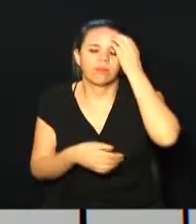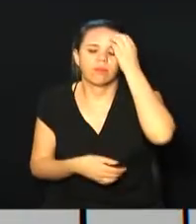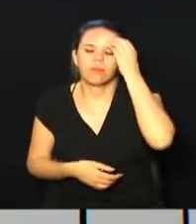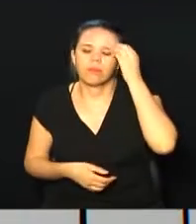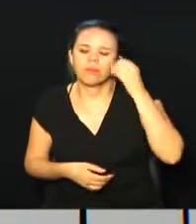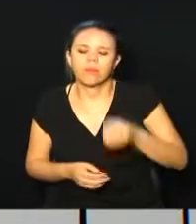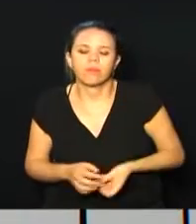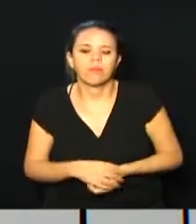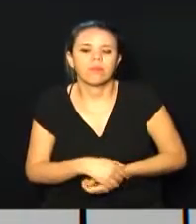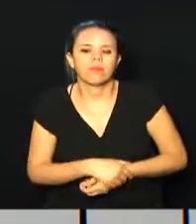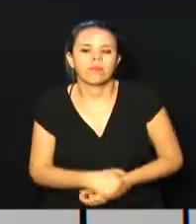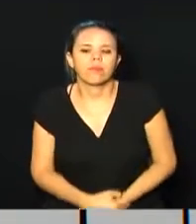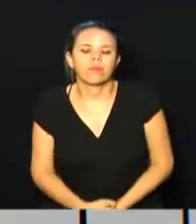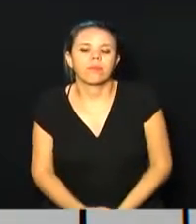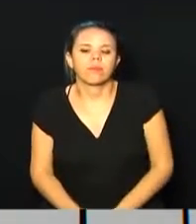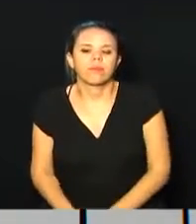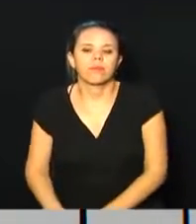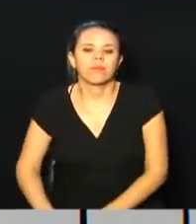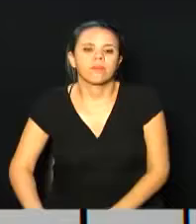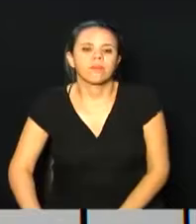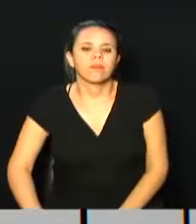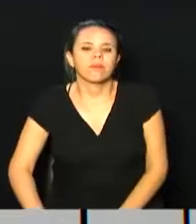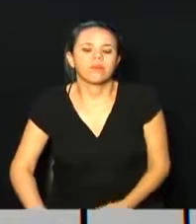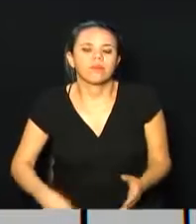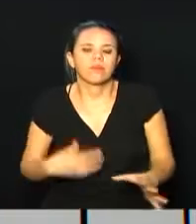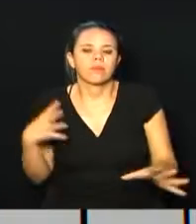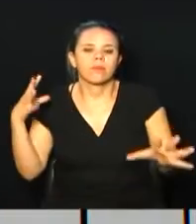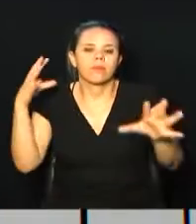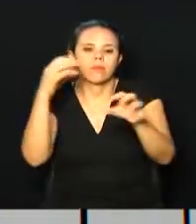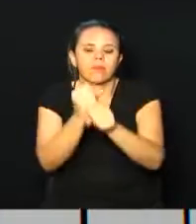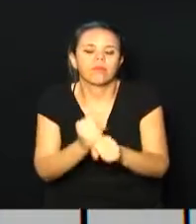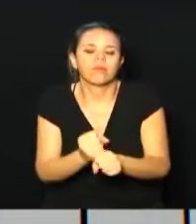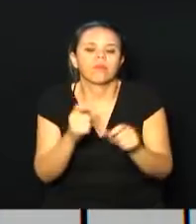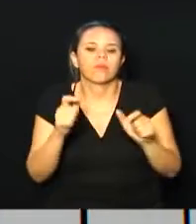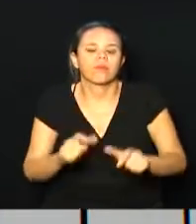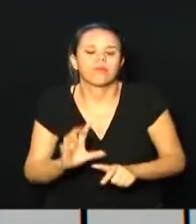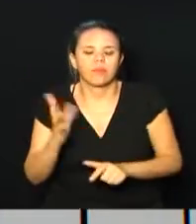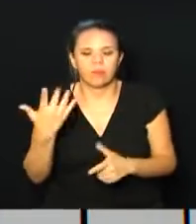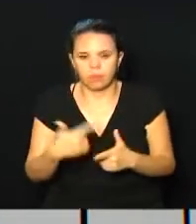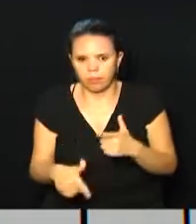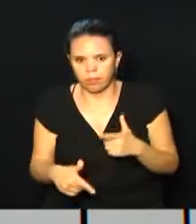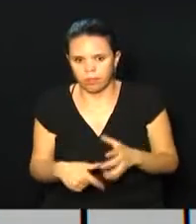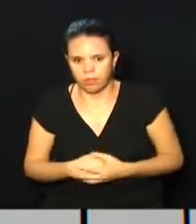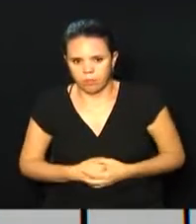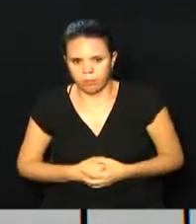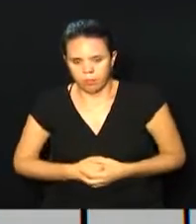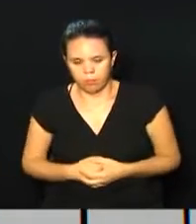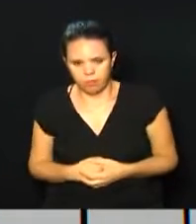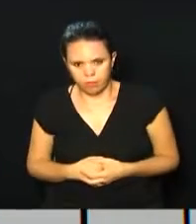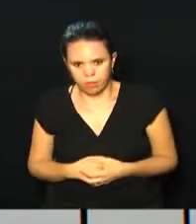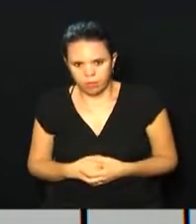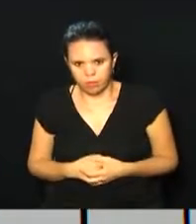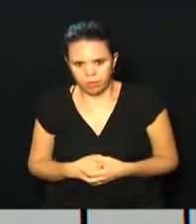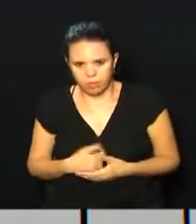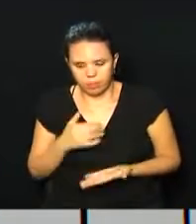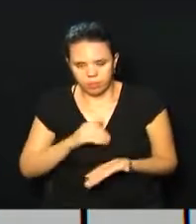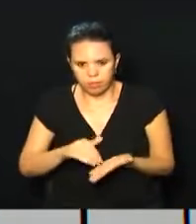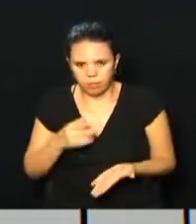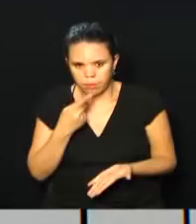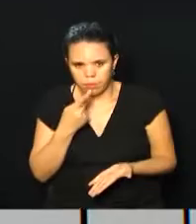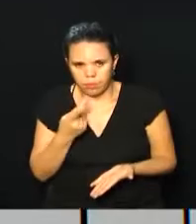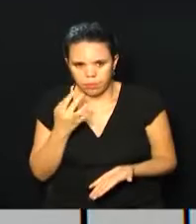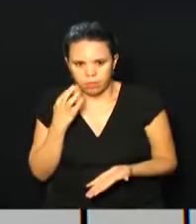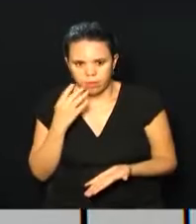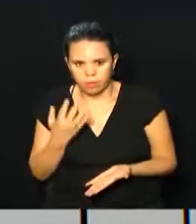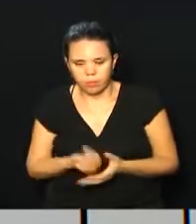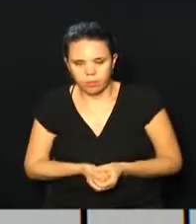de corpos d'água. Então, esse processo foi se acumulando e soma-se a isso que o Ernesto trouxe e